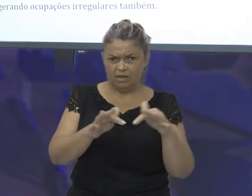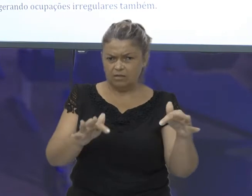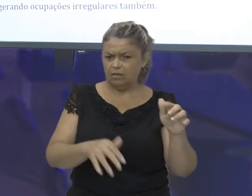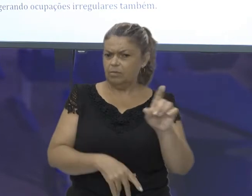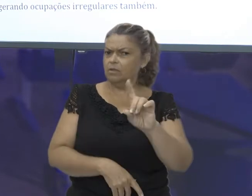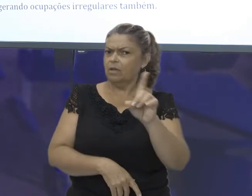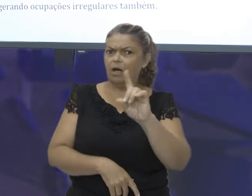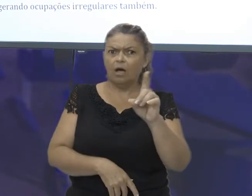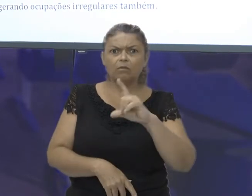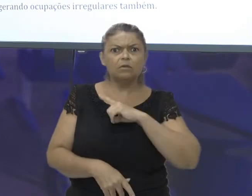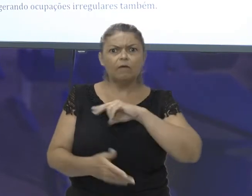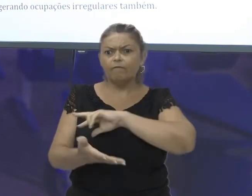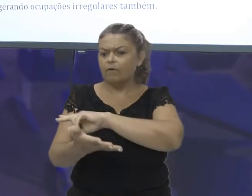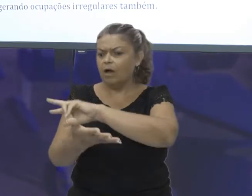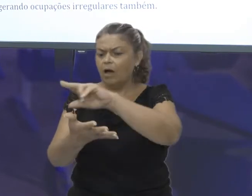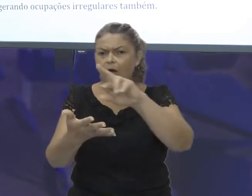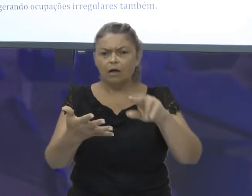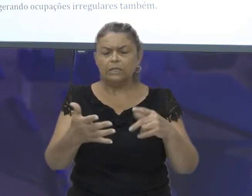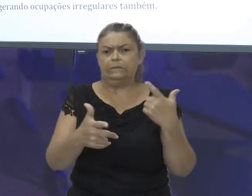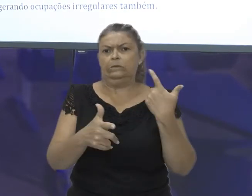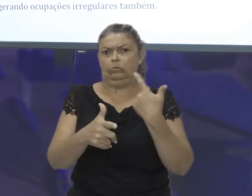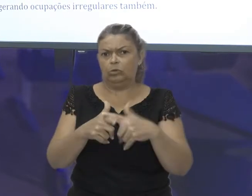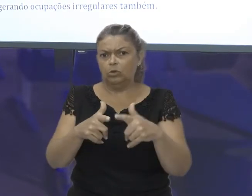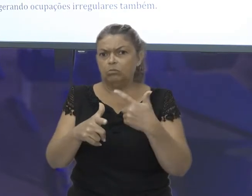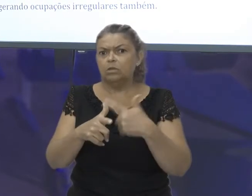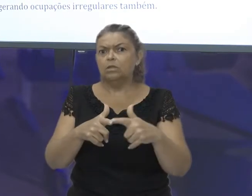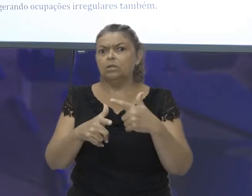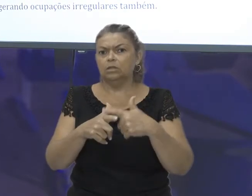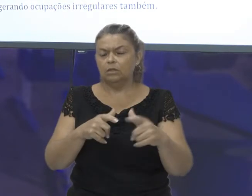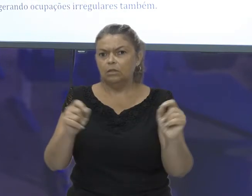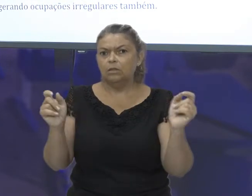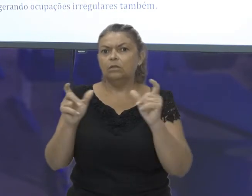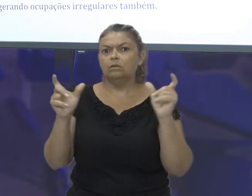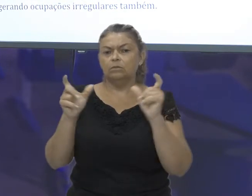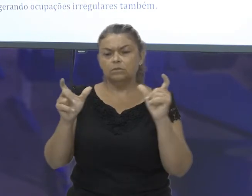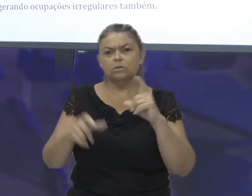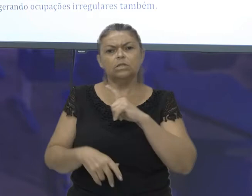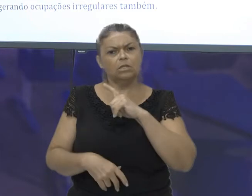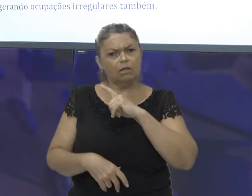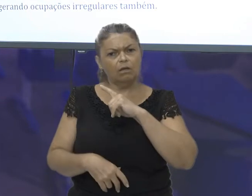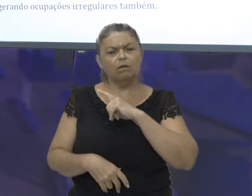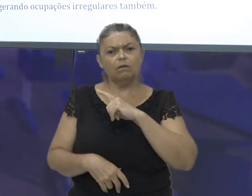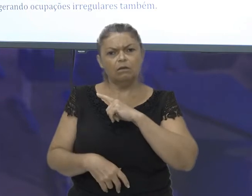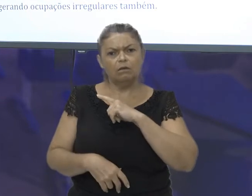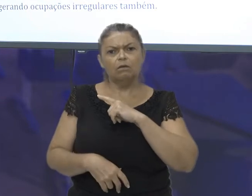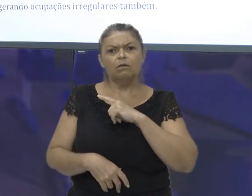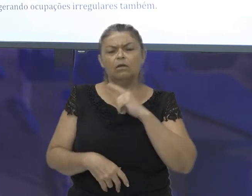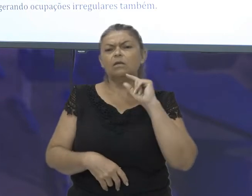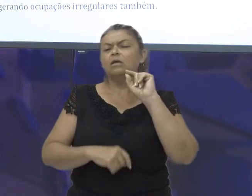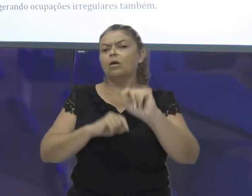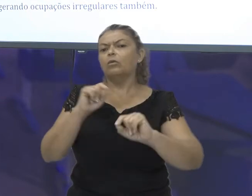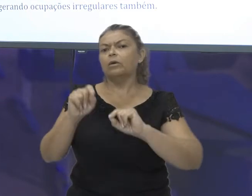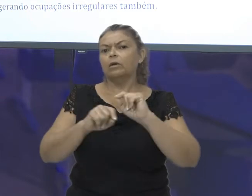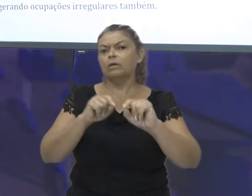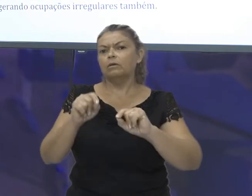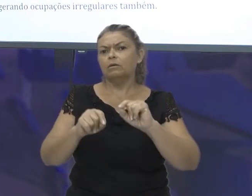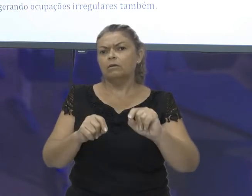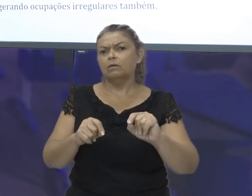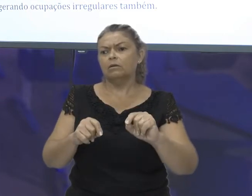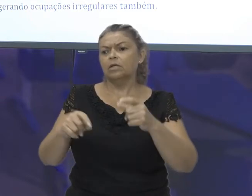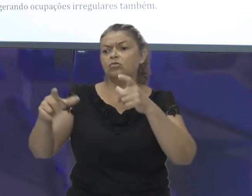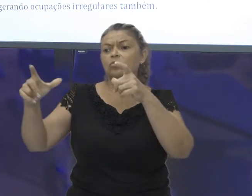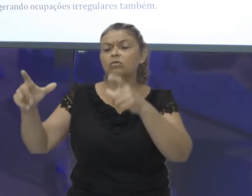território. Várias outras consequências vêm por trás dessa perda. Uma delas é